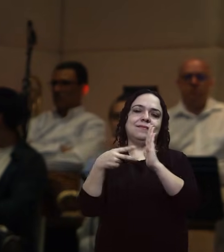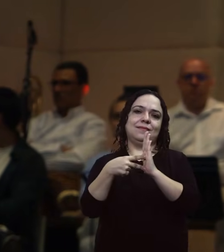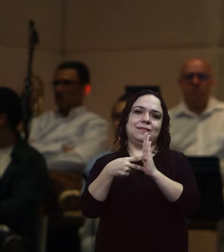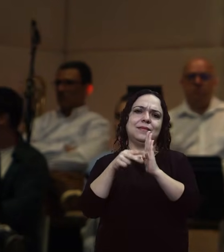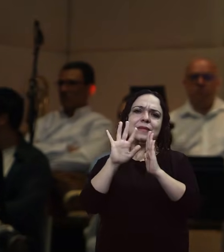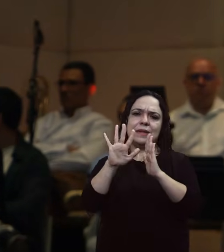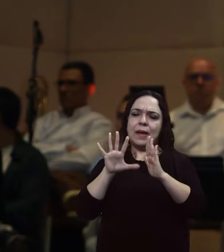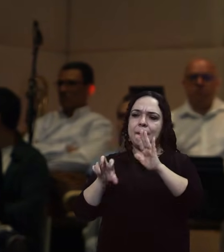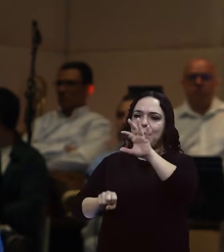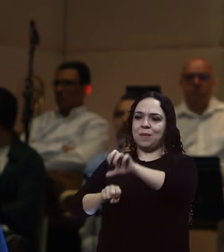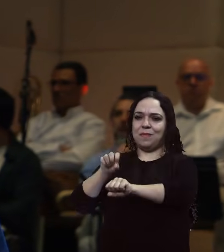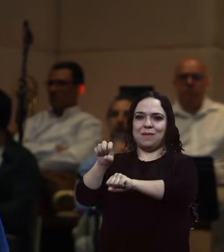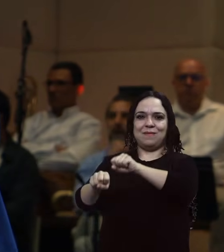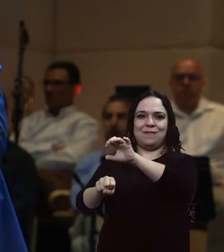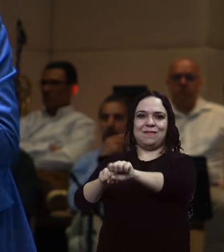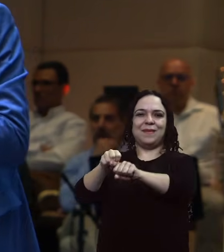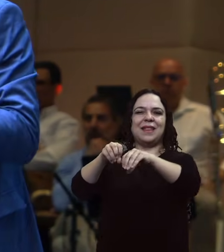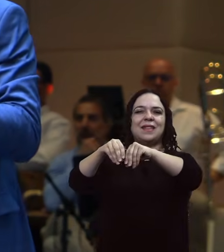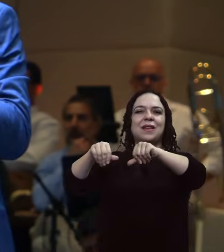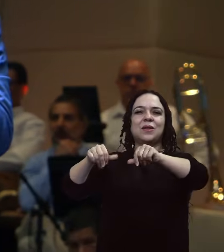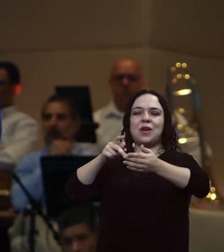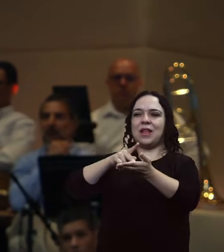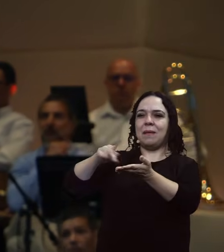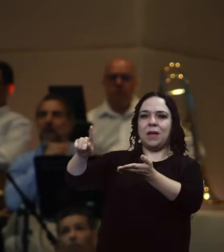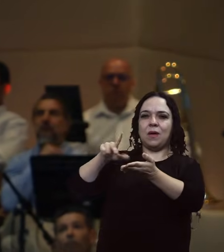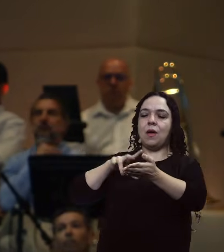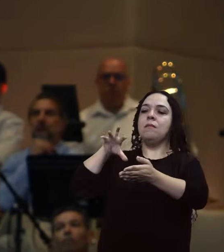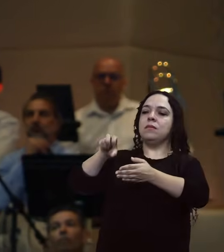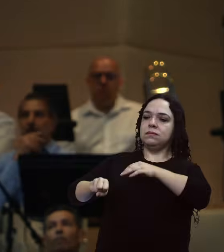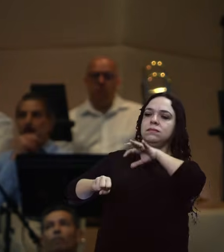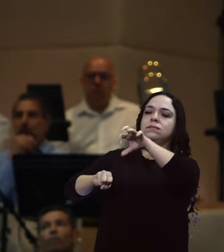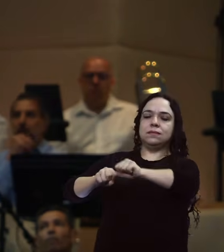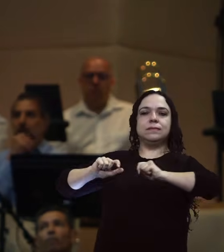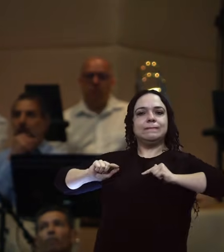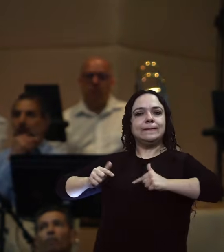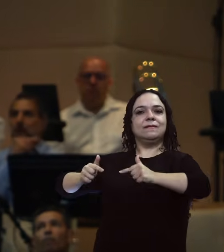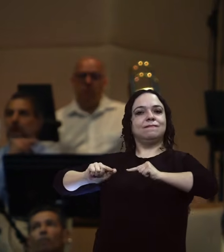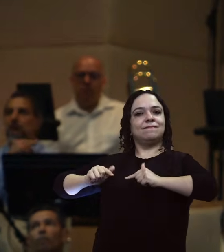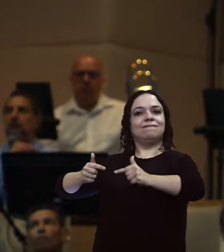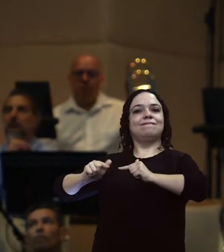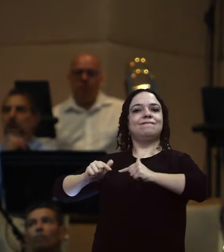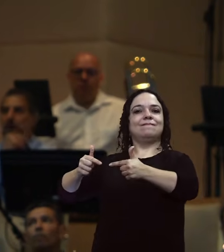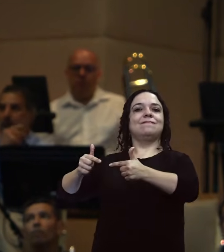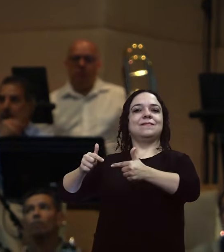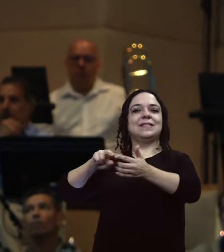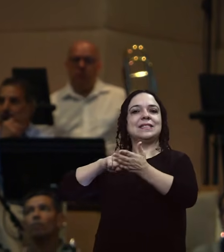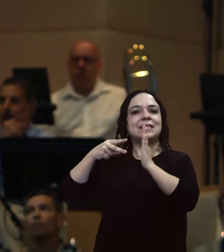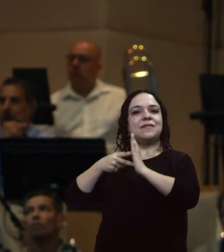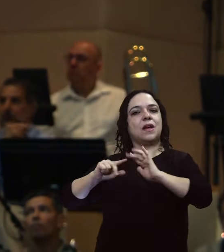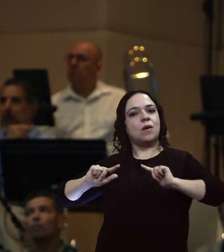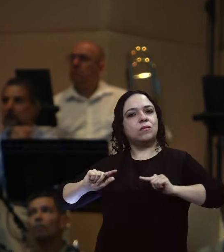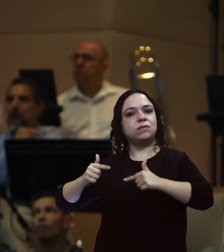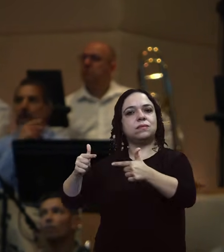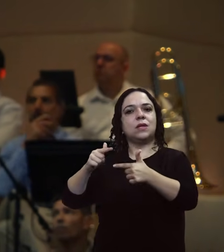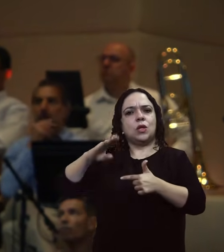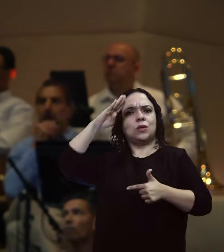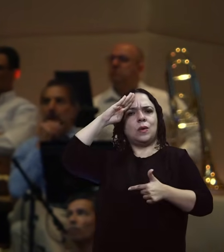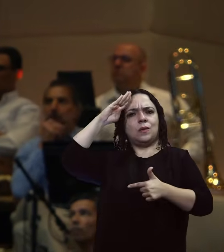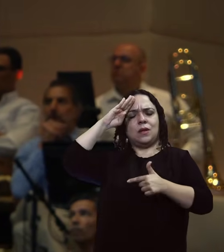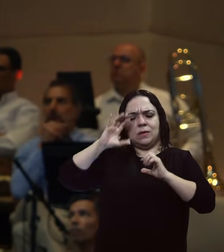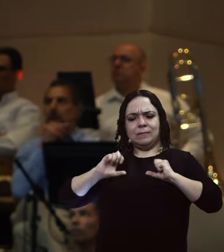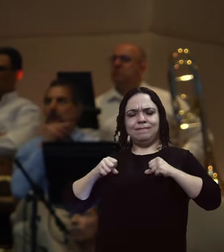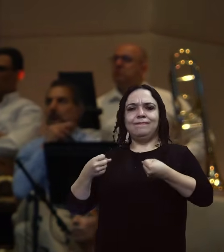conquistavam o território do inimigo, eu creio que tinha alguém gritando, avançar, avançar. E então os soldados